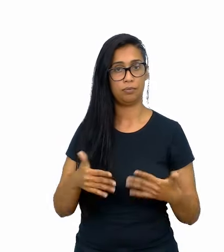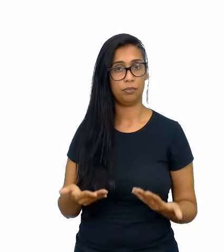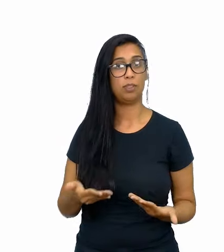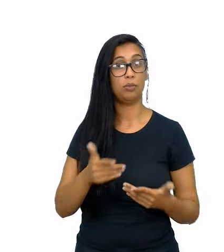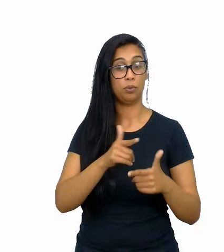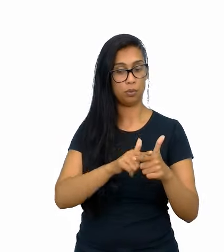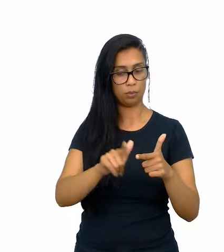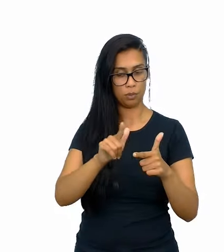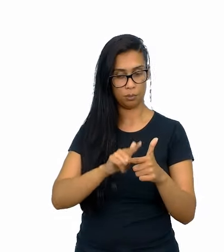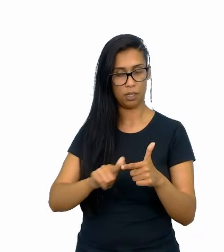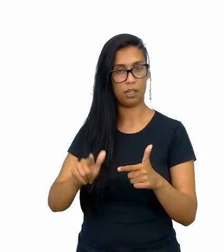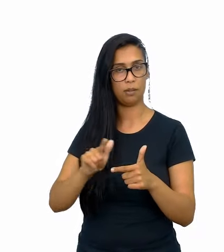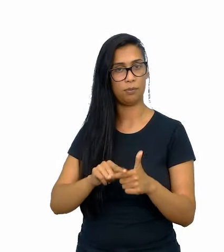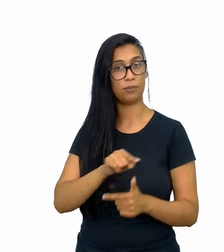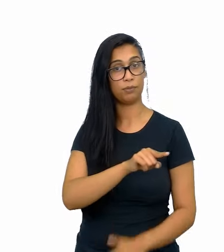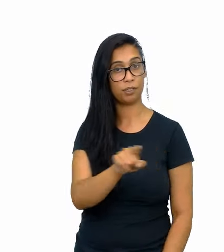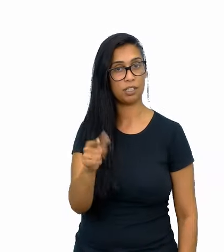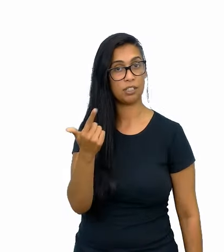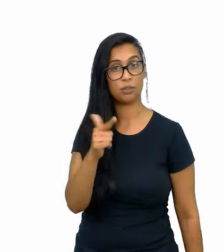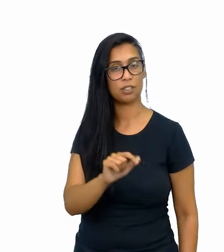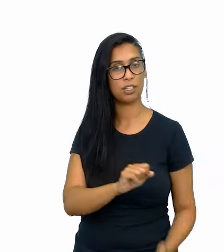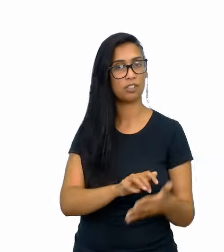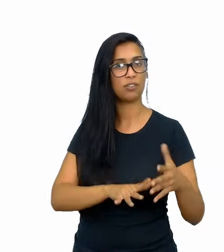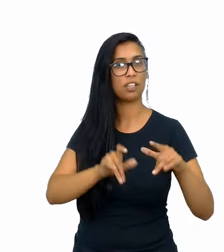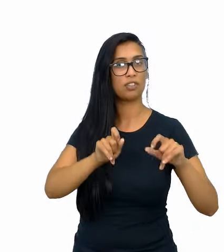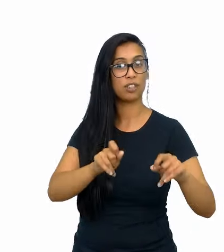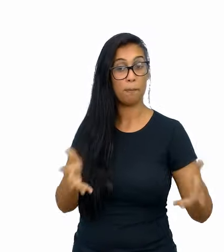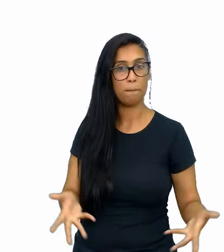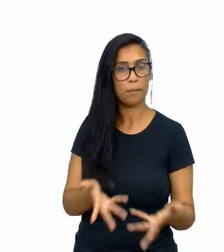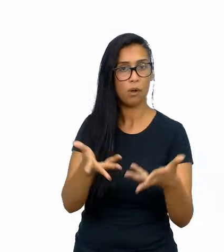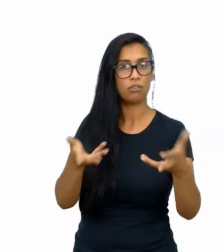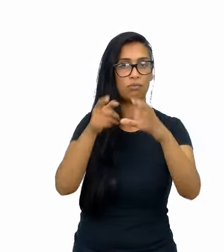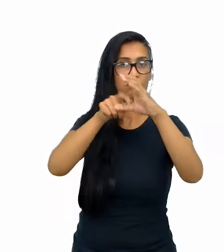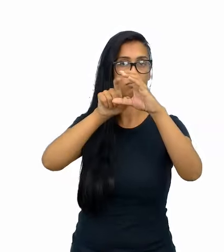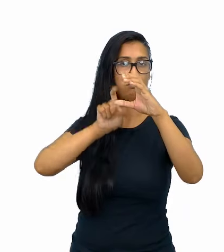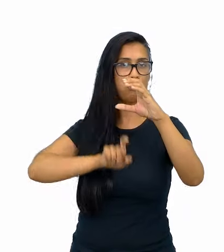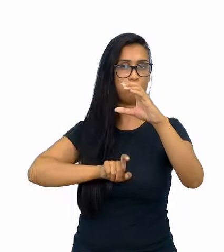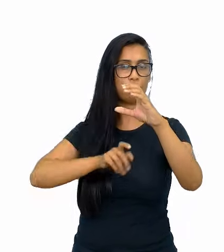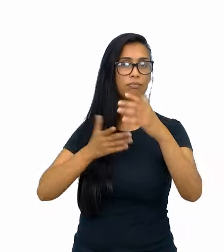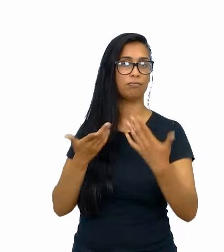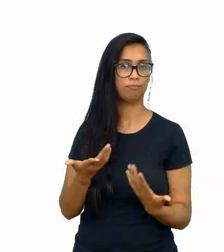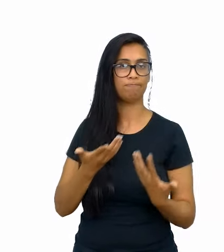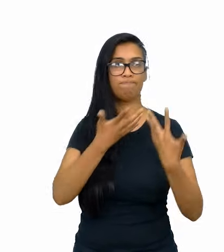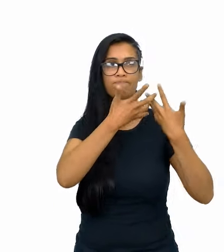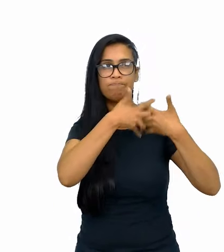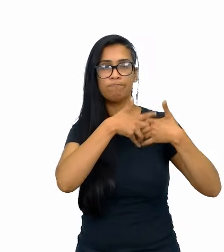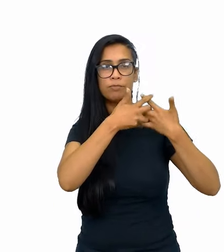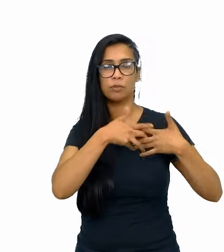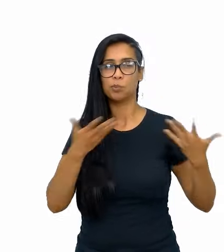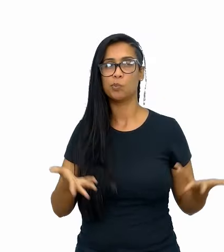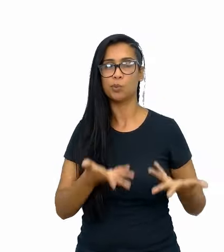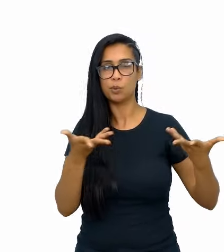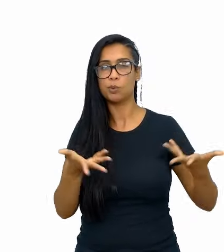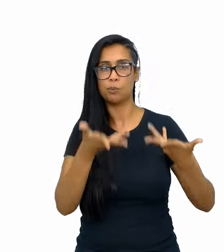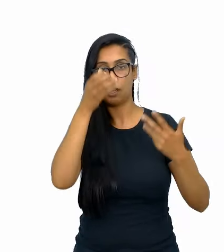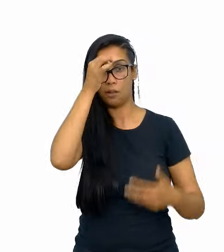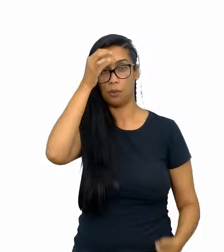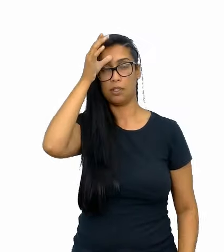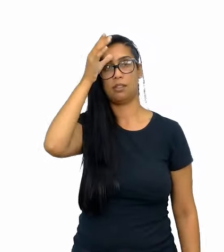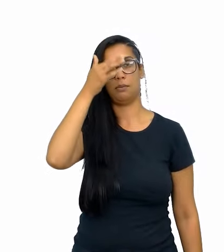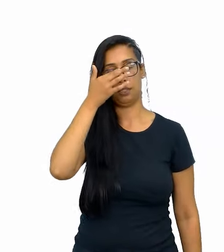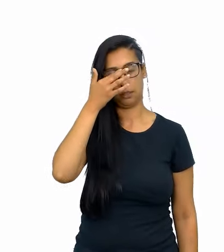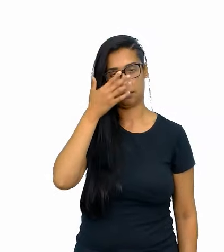podem ser realizadas, mas é importante levar um planejamento, antecipar tudo isso, para que